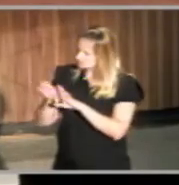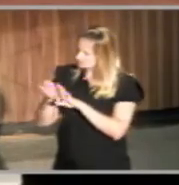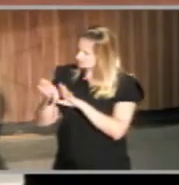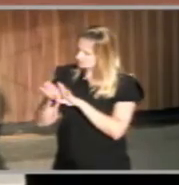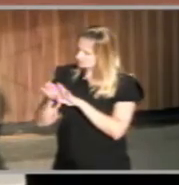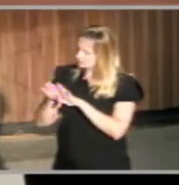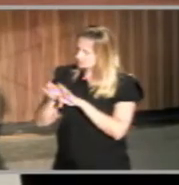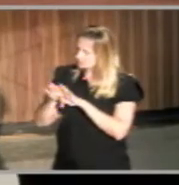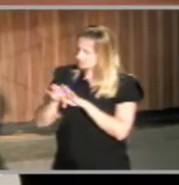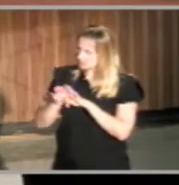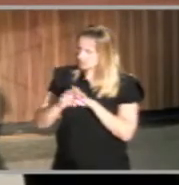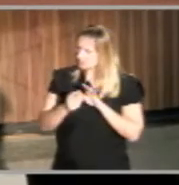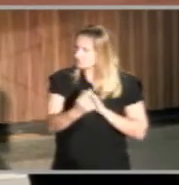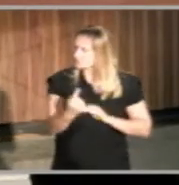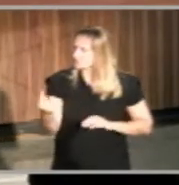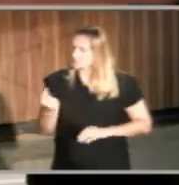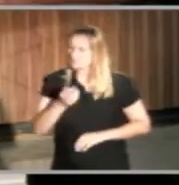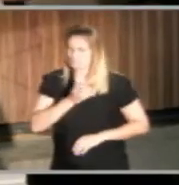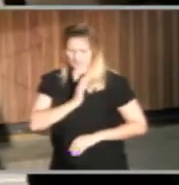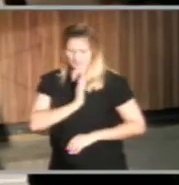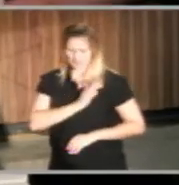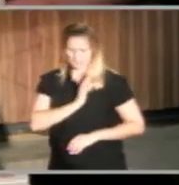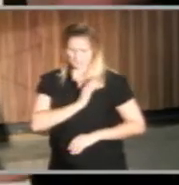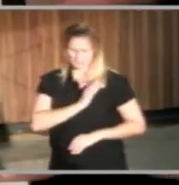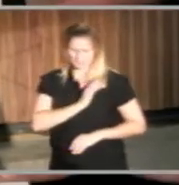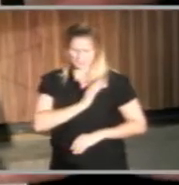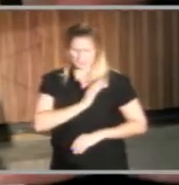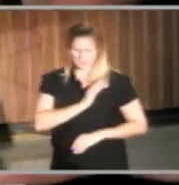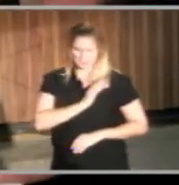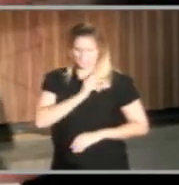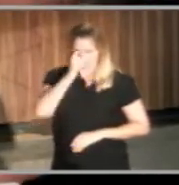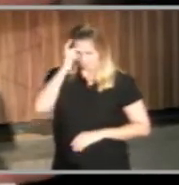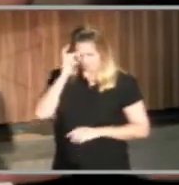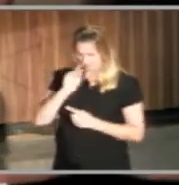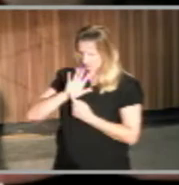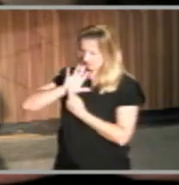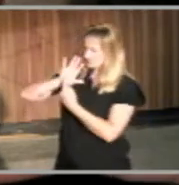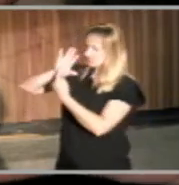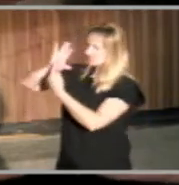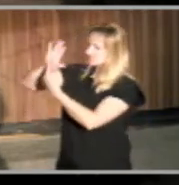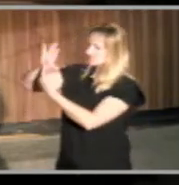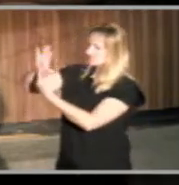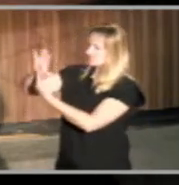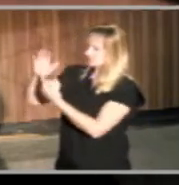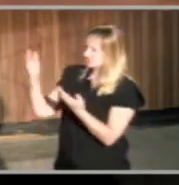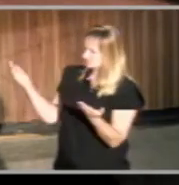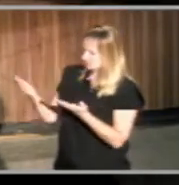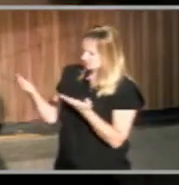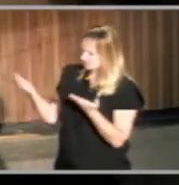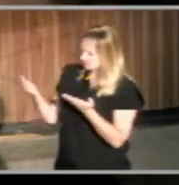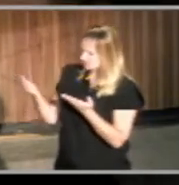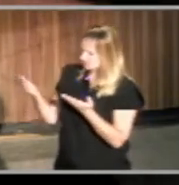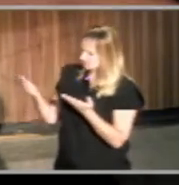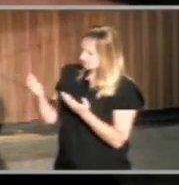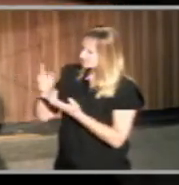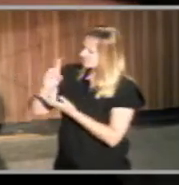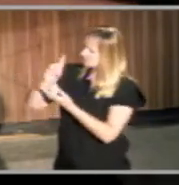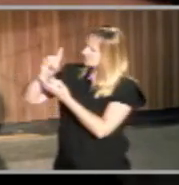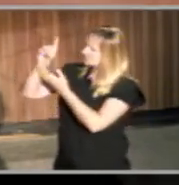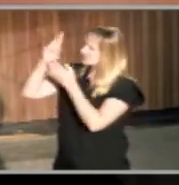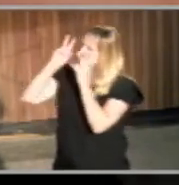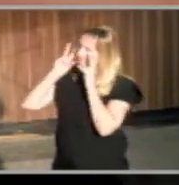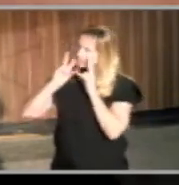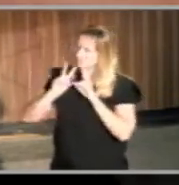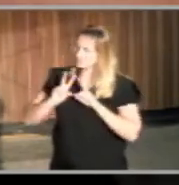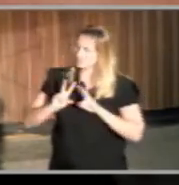estão sendo escritos por Ti agora, Pai. Ah, Deus, olha cada